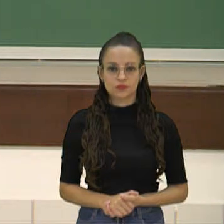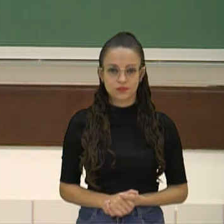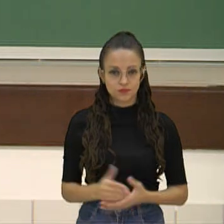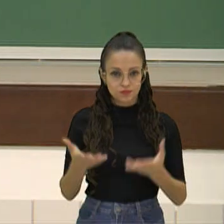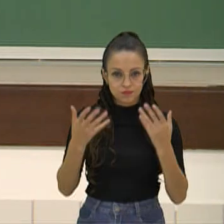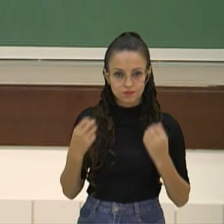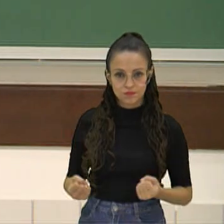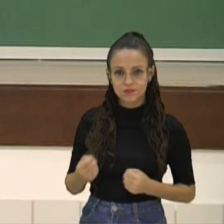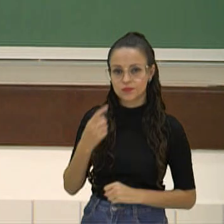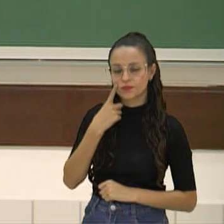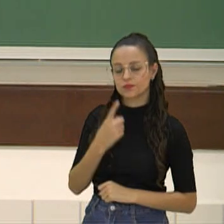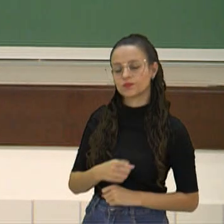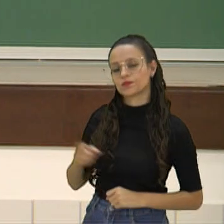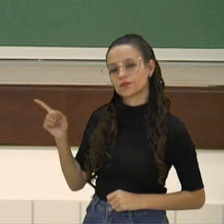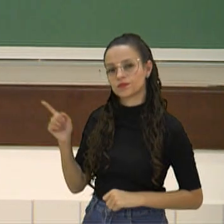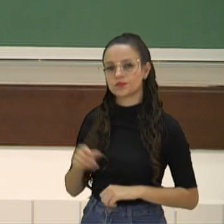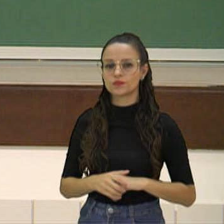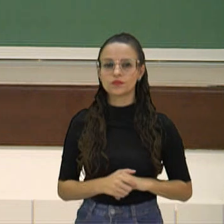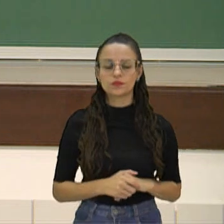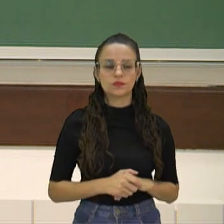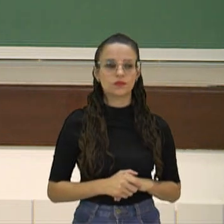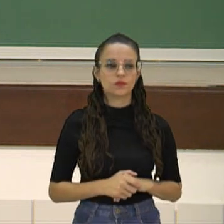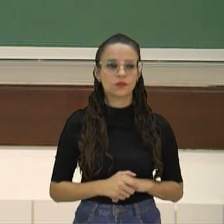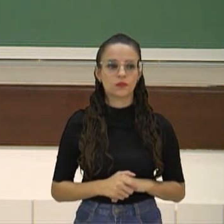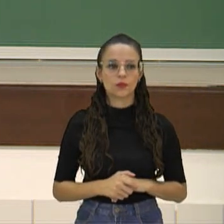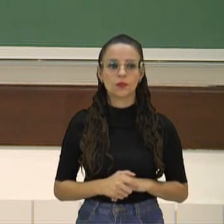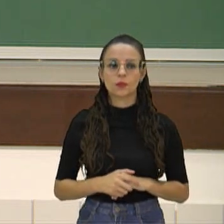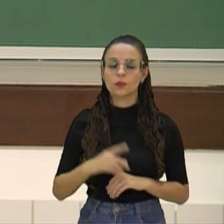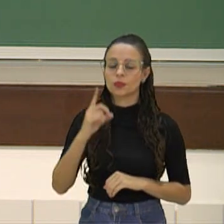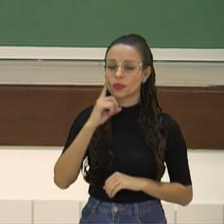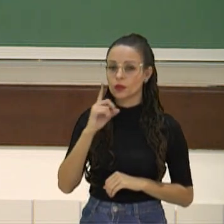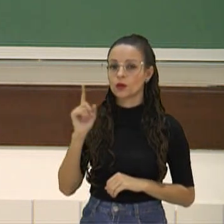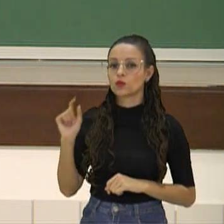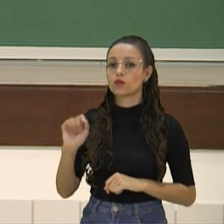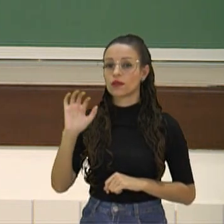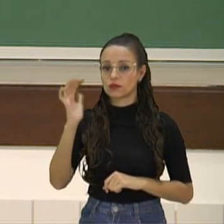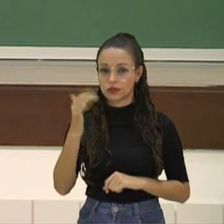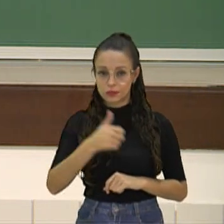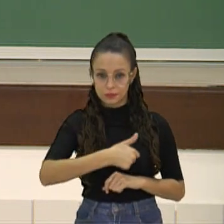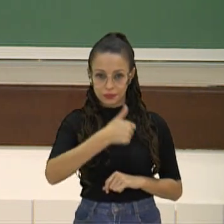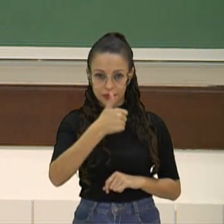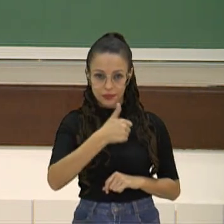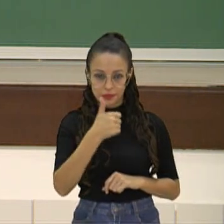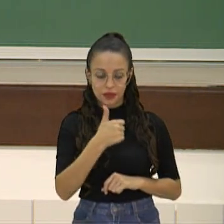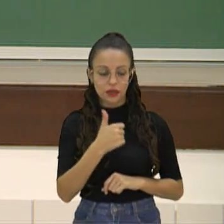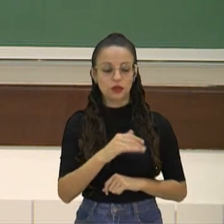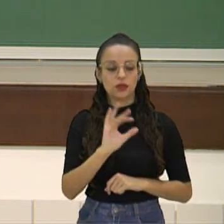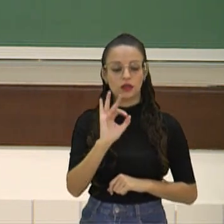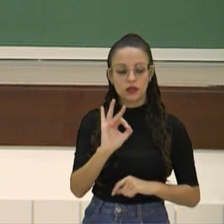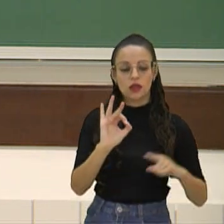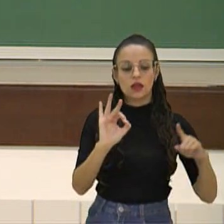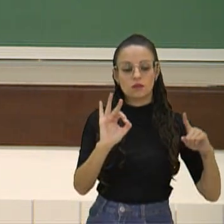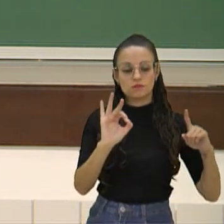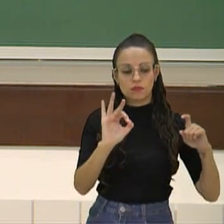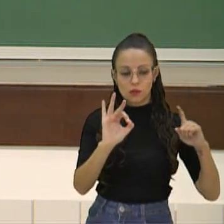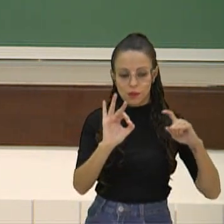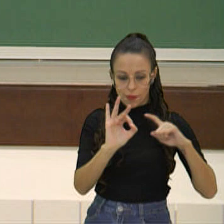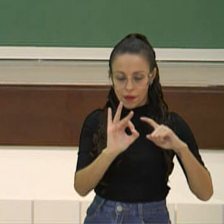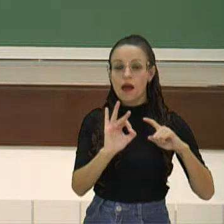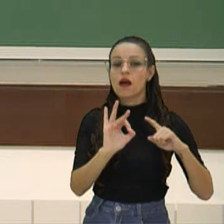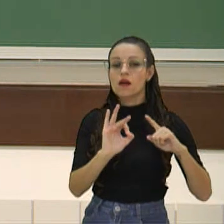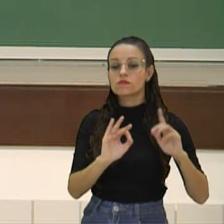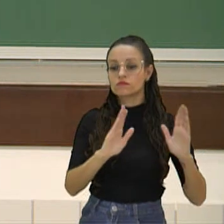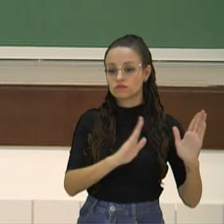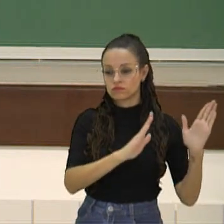Vamos lá então. Voltando um pouquinho a tela aqui, gente. Onde ocorre, primeiro, a fecundação e segundo, o desenvolvimento do feto.